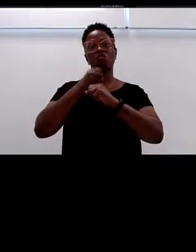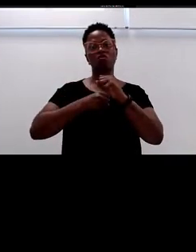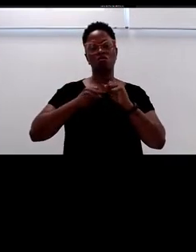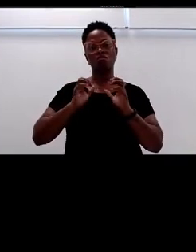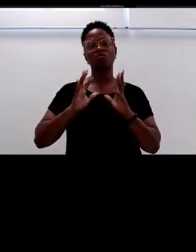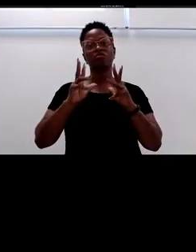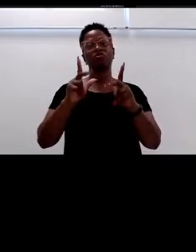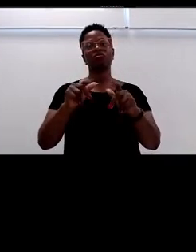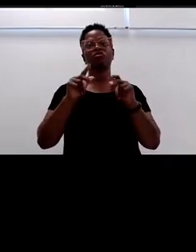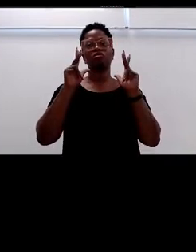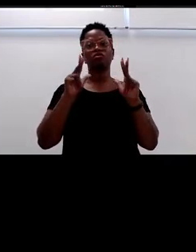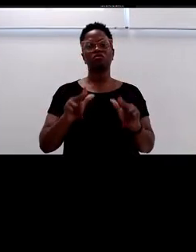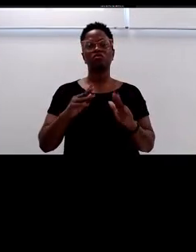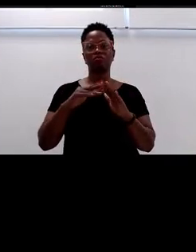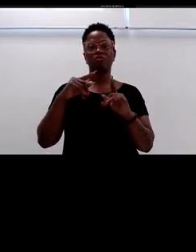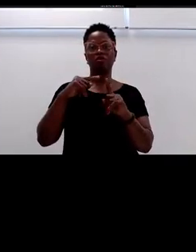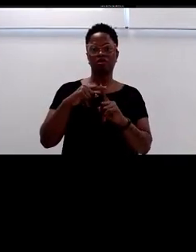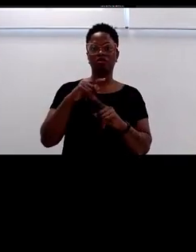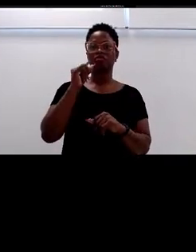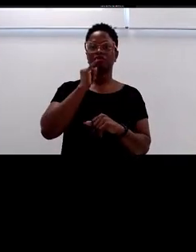como era uma igreja, por exemplo.